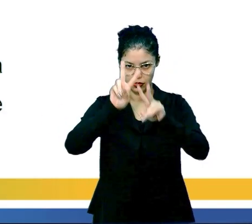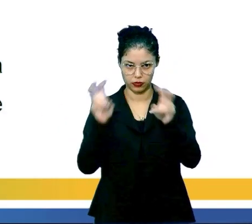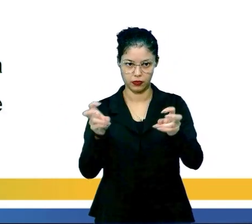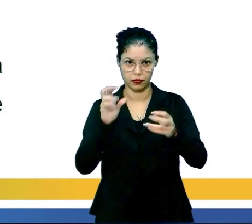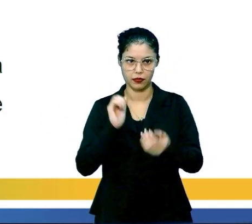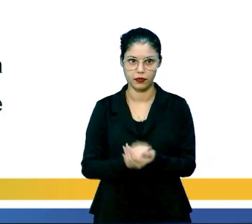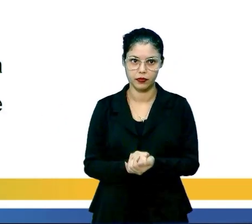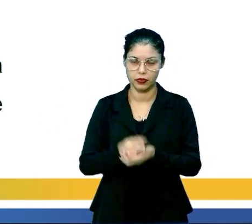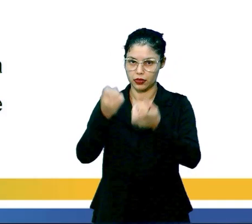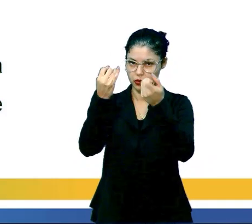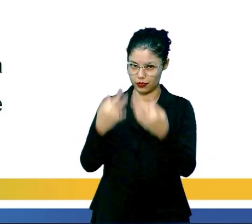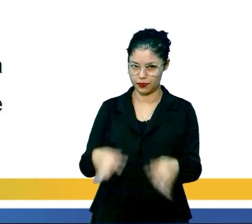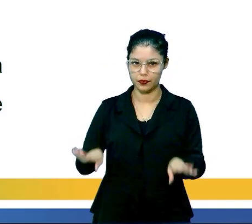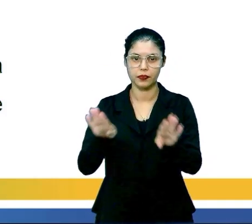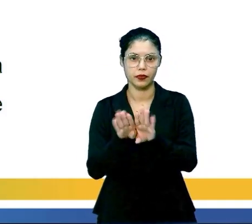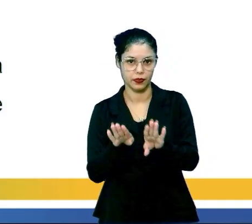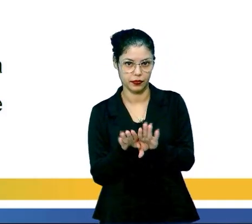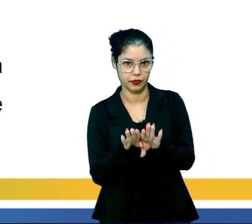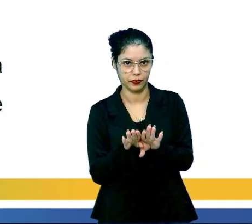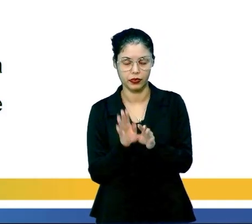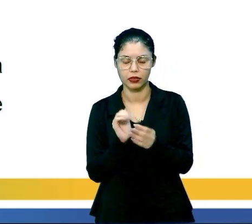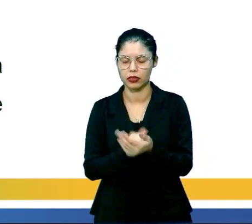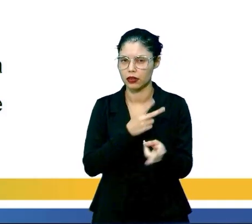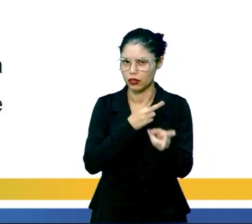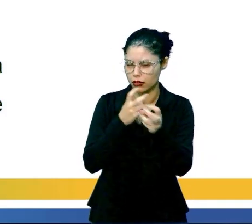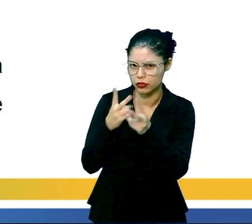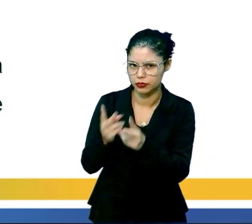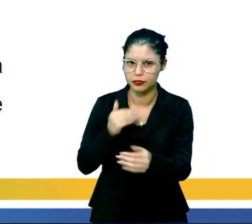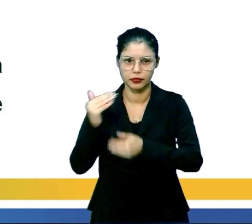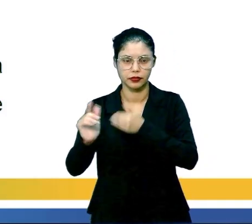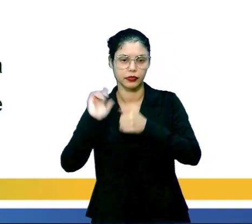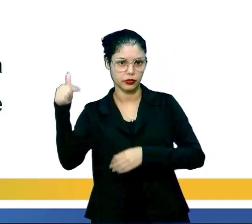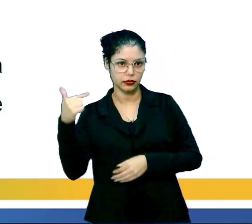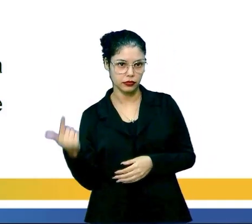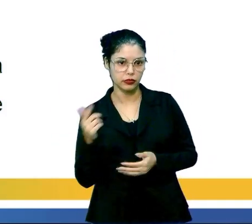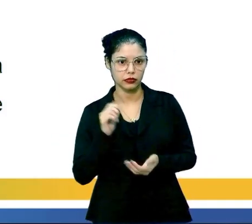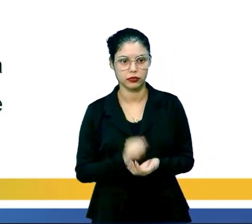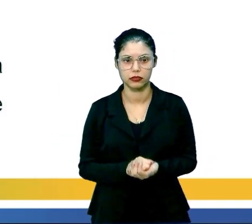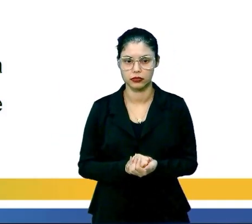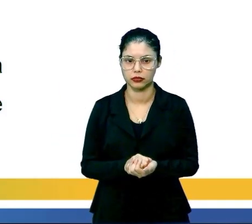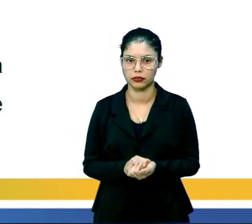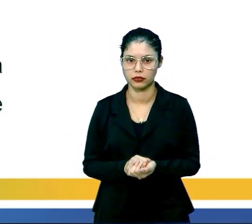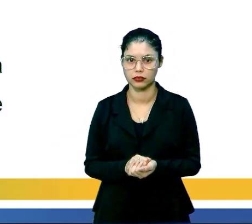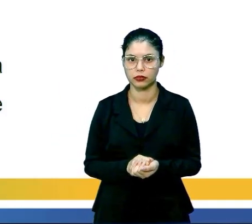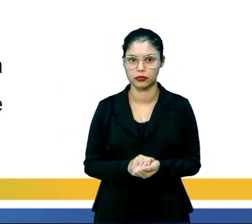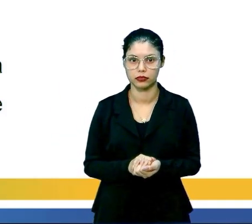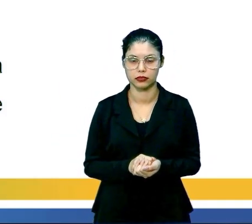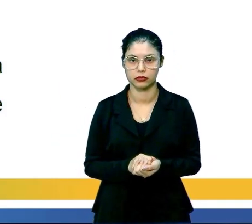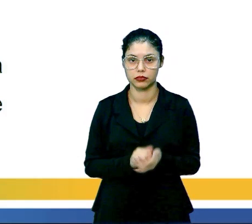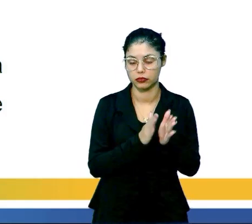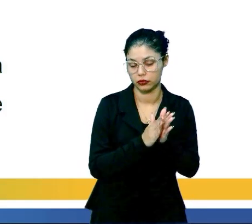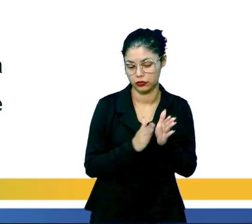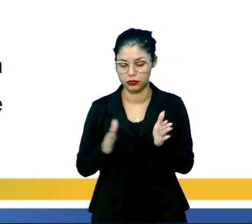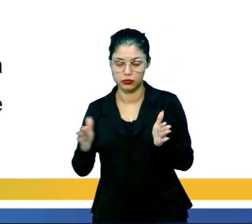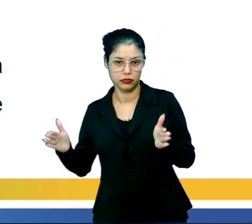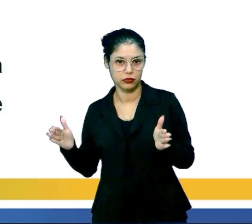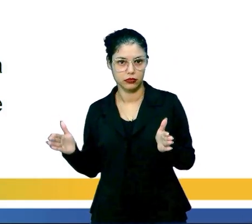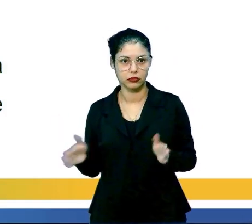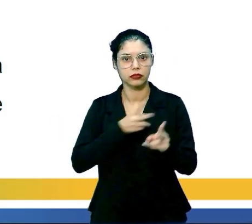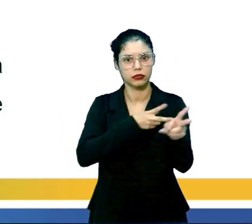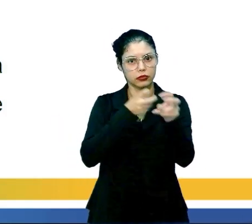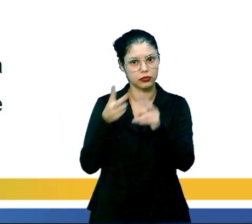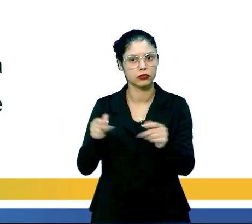eu preciso explicar essa teoria. Observe que o próximo período eu falo de uma explicação, né?